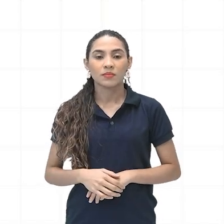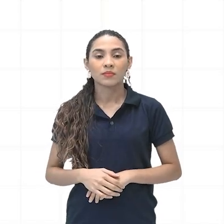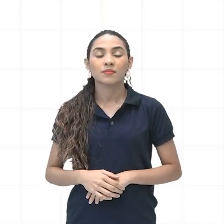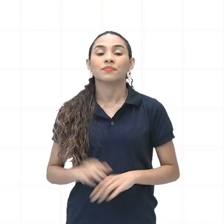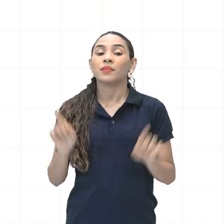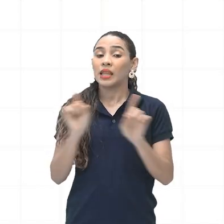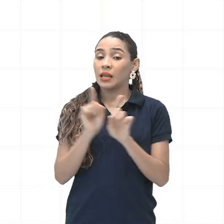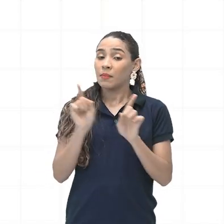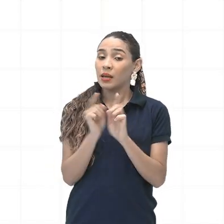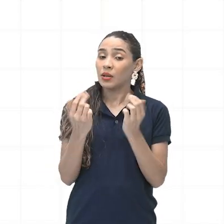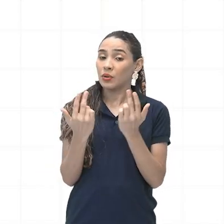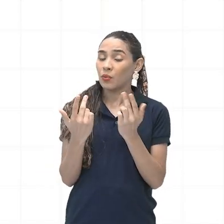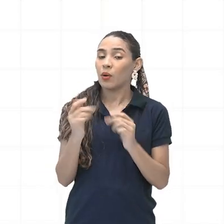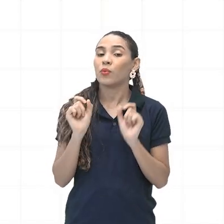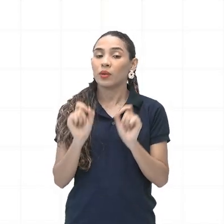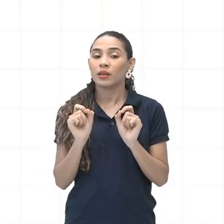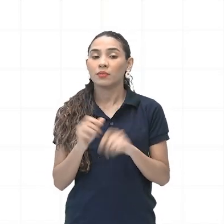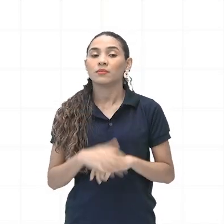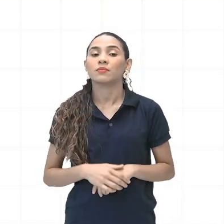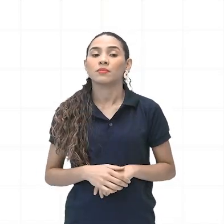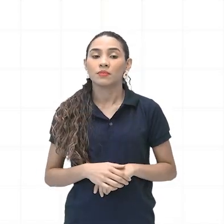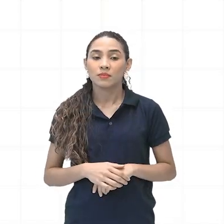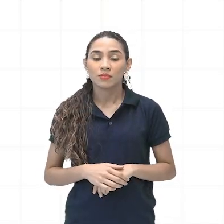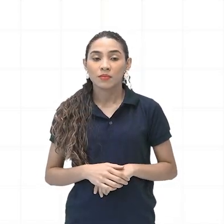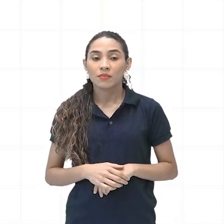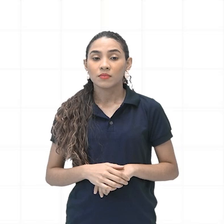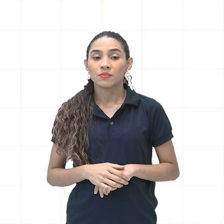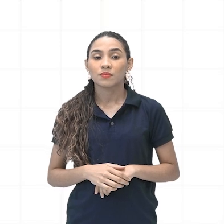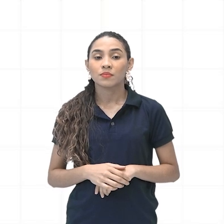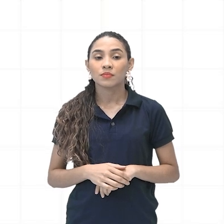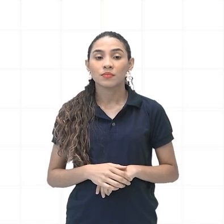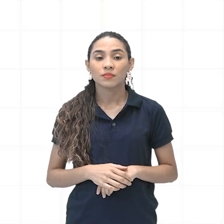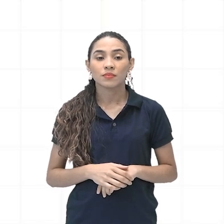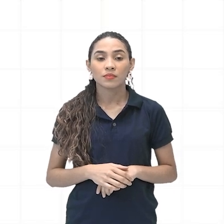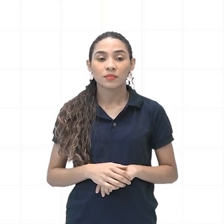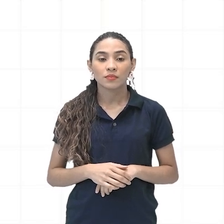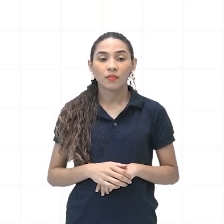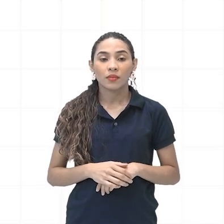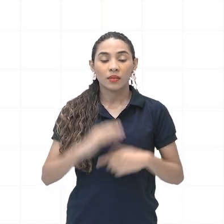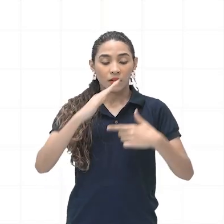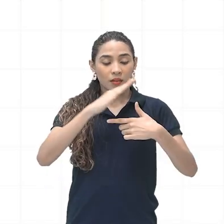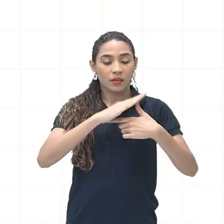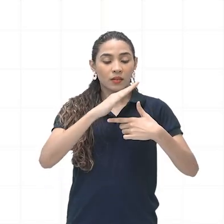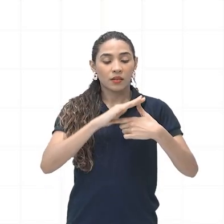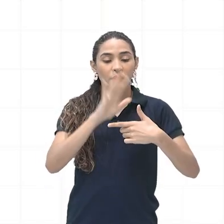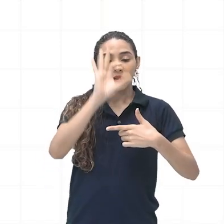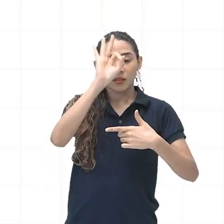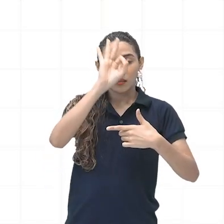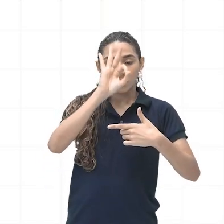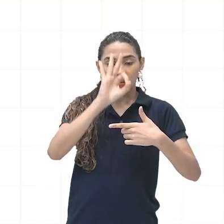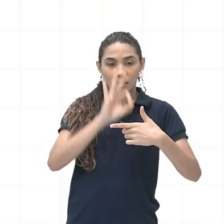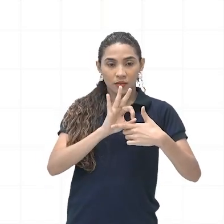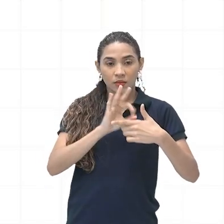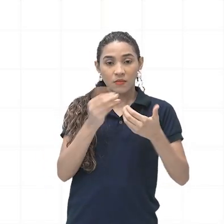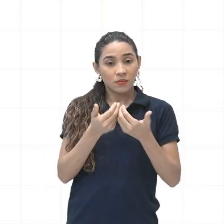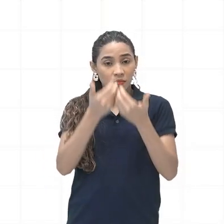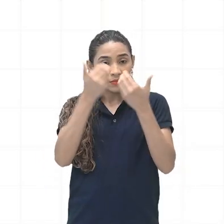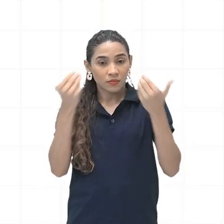Da mesma forma, agora, eu só vou olhar o triângulo grande e esse triângulo menor aqui,